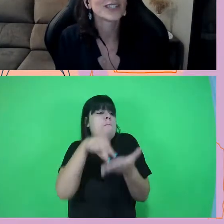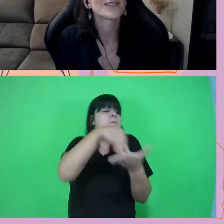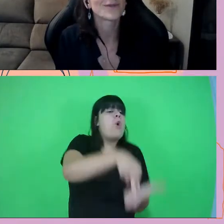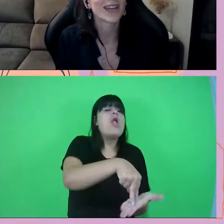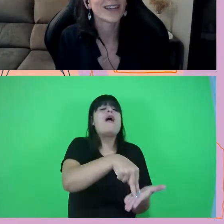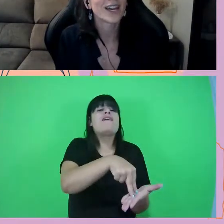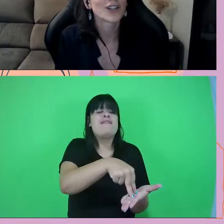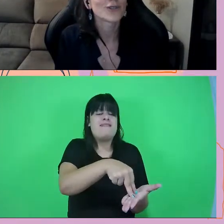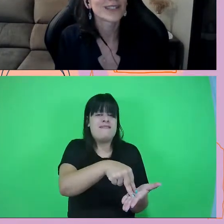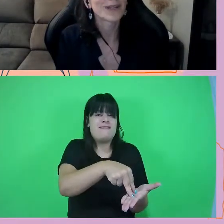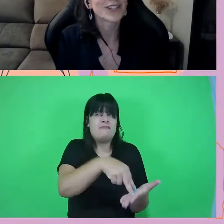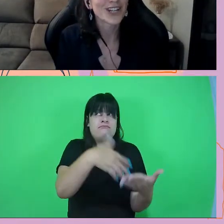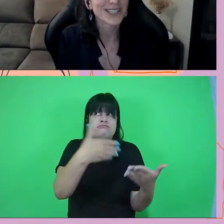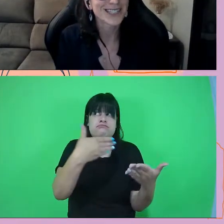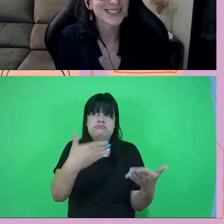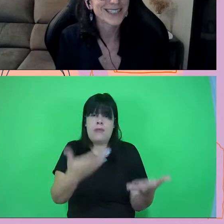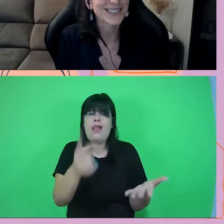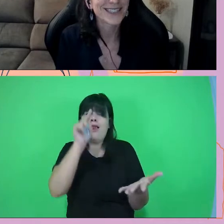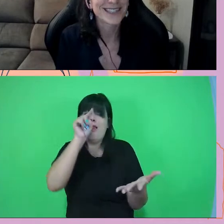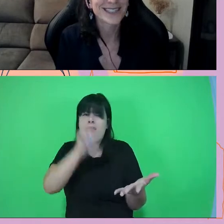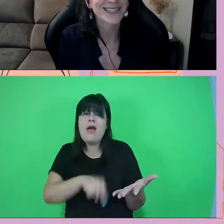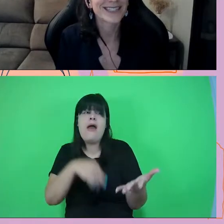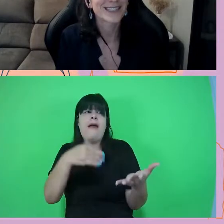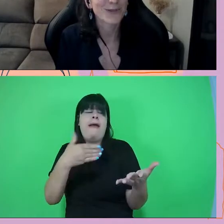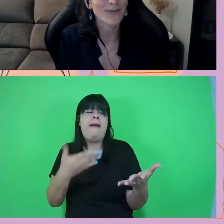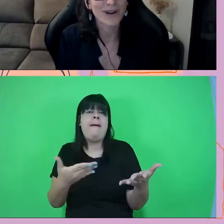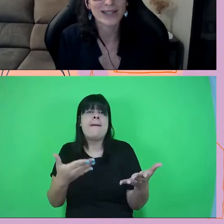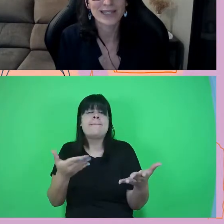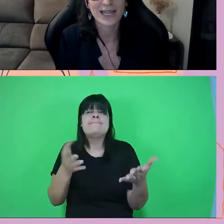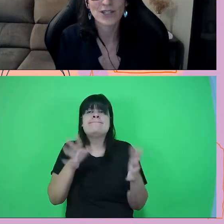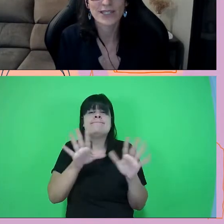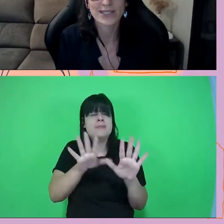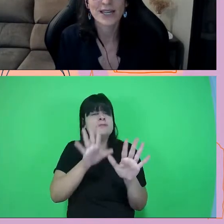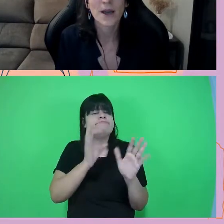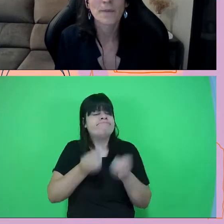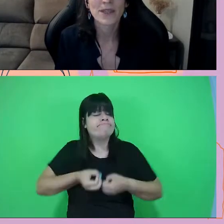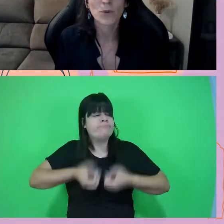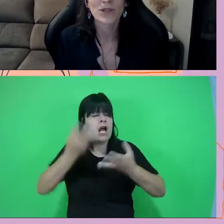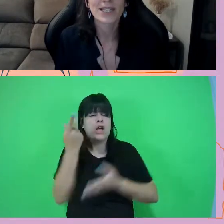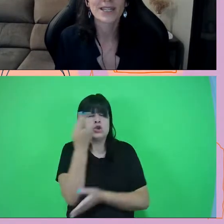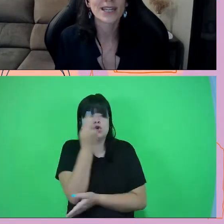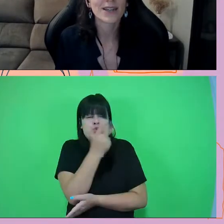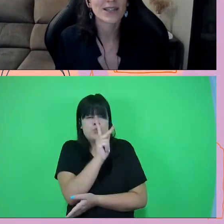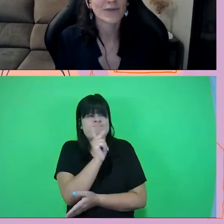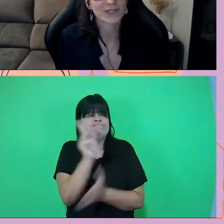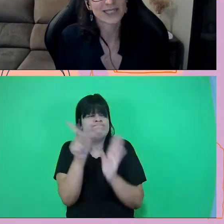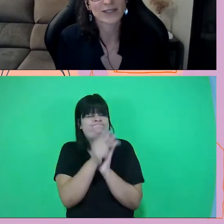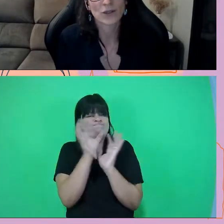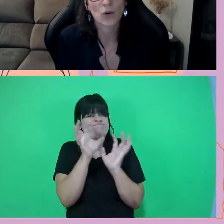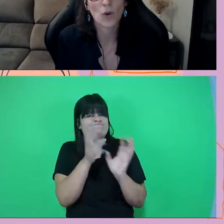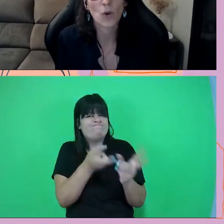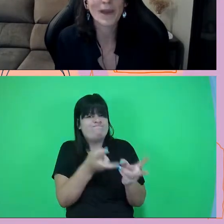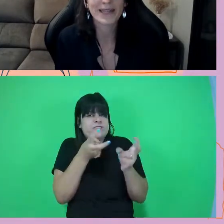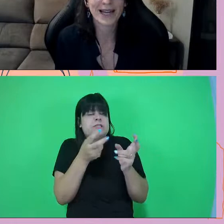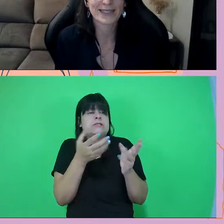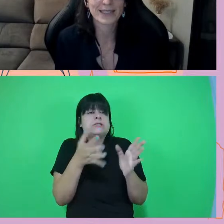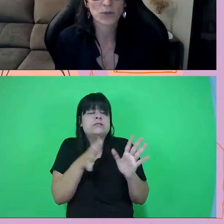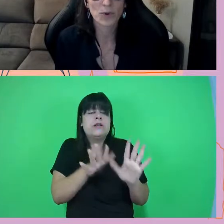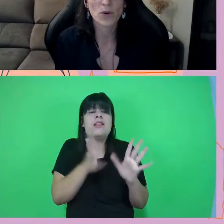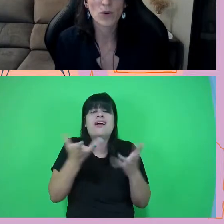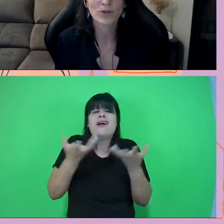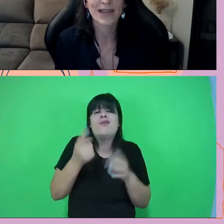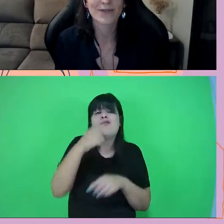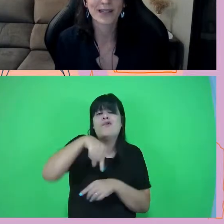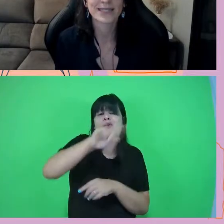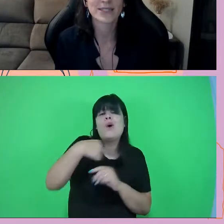aí acho que isso vem justamente aí dessa sua fala, né, Ednancy? Então eu queria que vocês comentassem